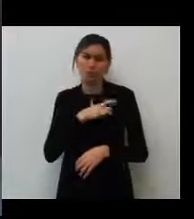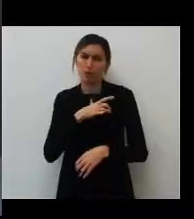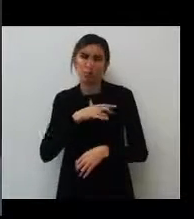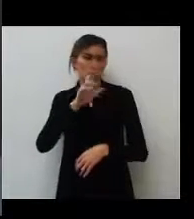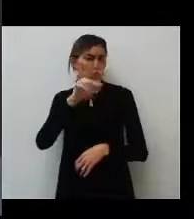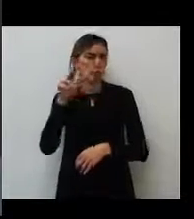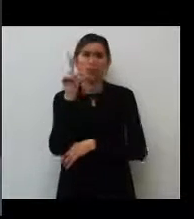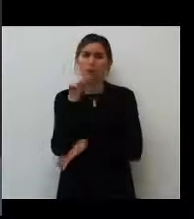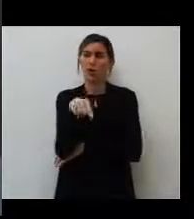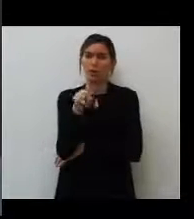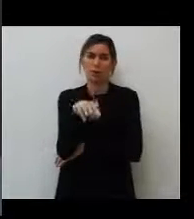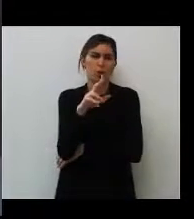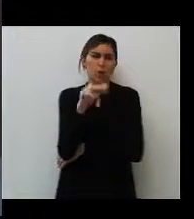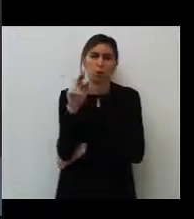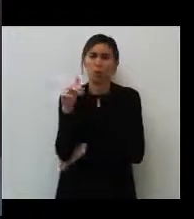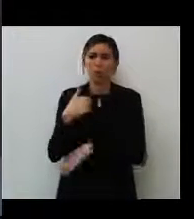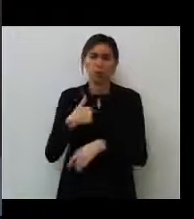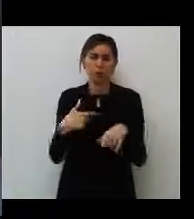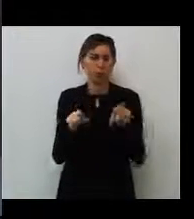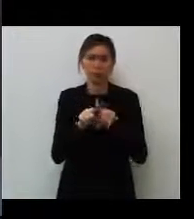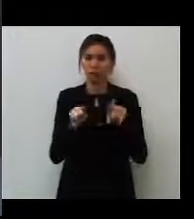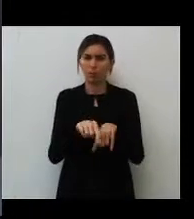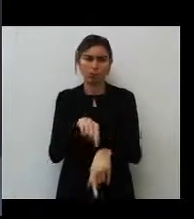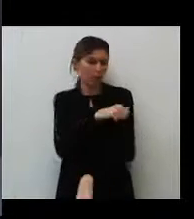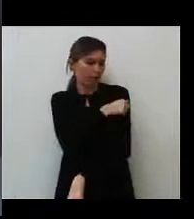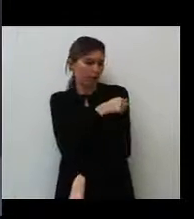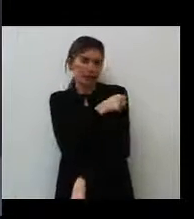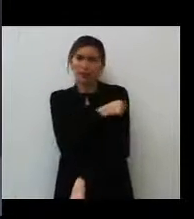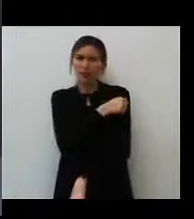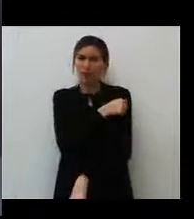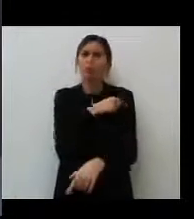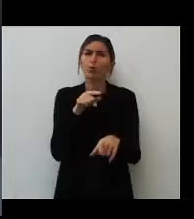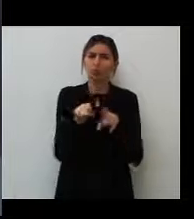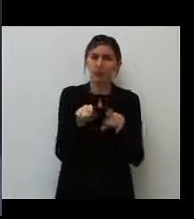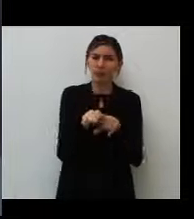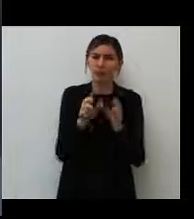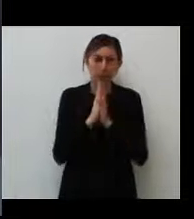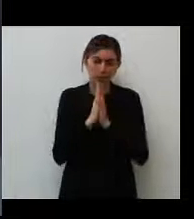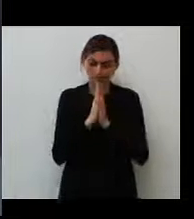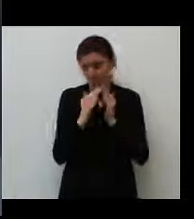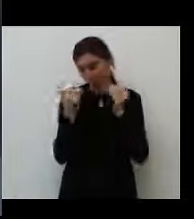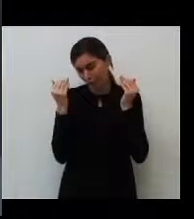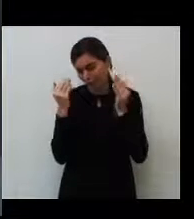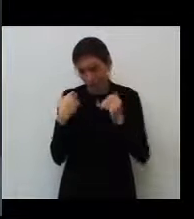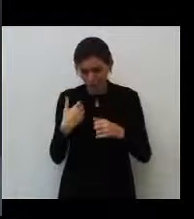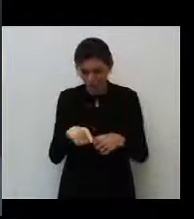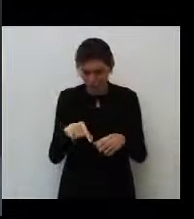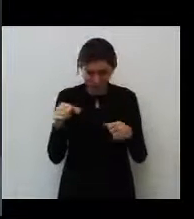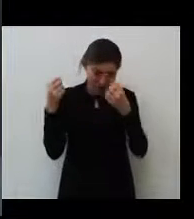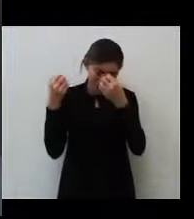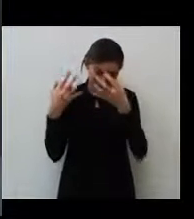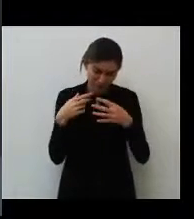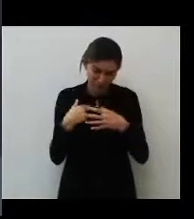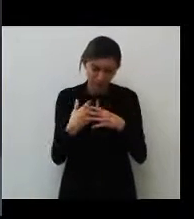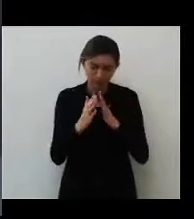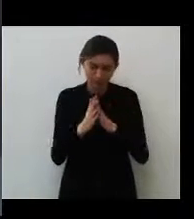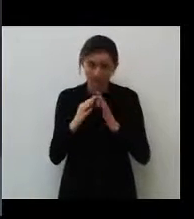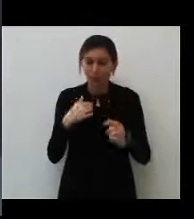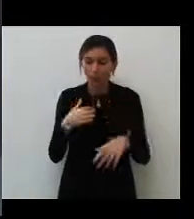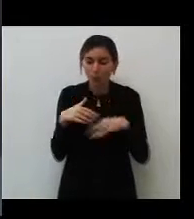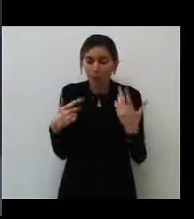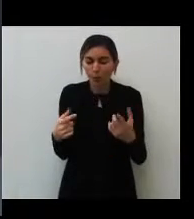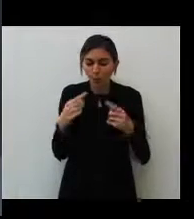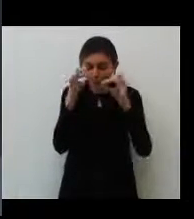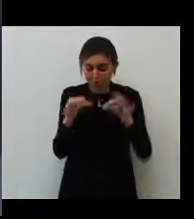medo acho que ela não quer não eu também gente eu também fui aluno eu também sou tava rezava senhor pai põe teus anjos aqui senhor